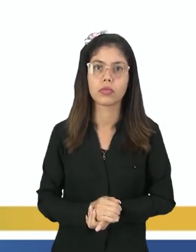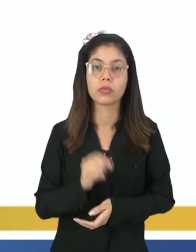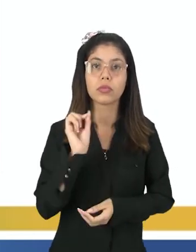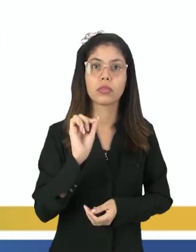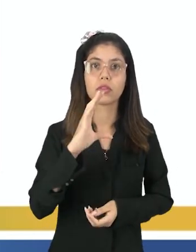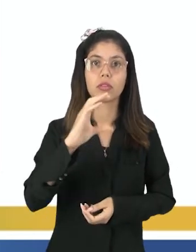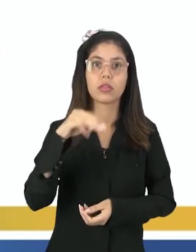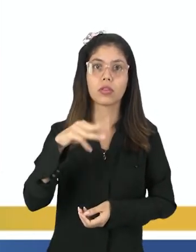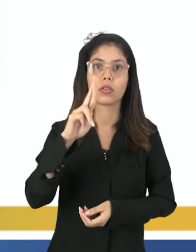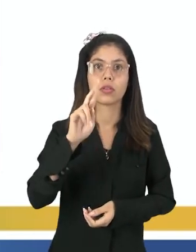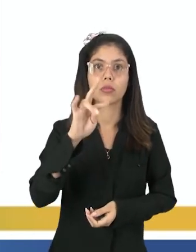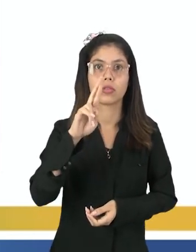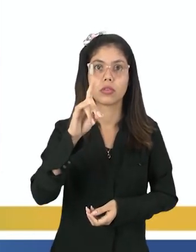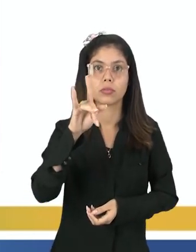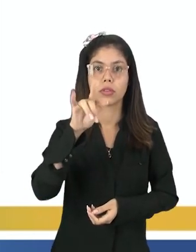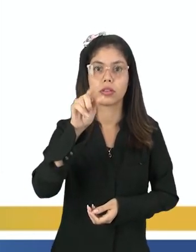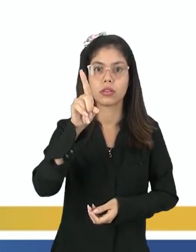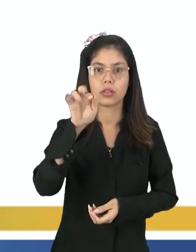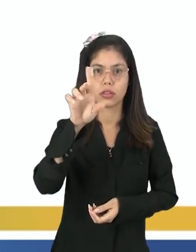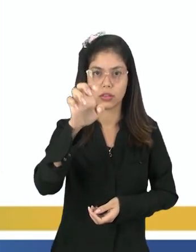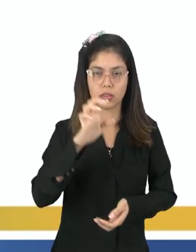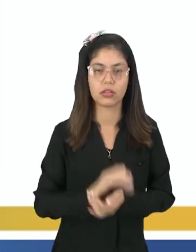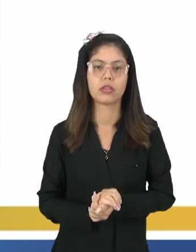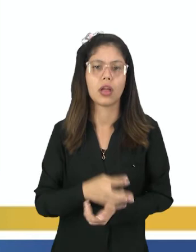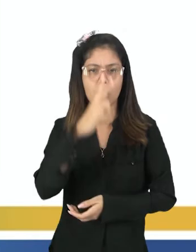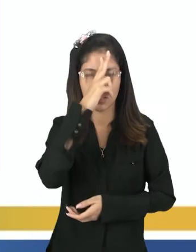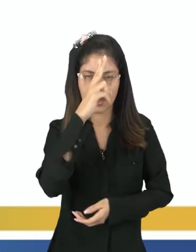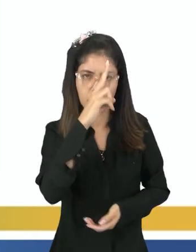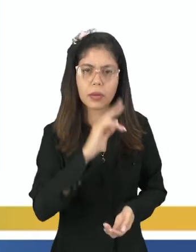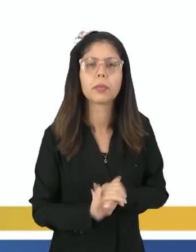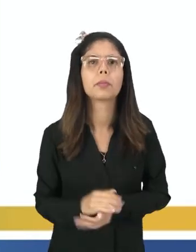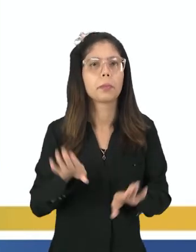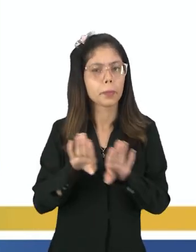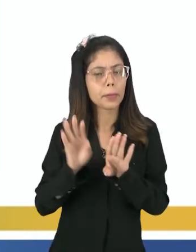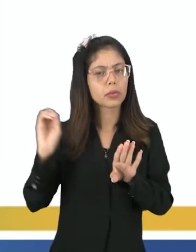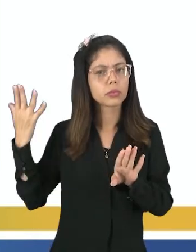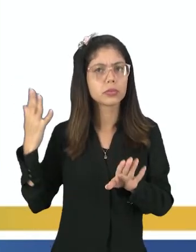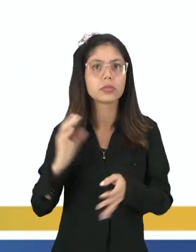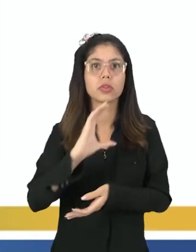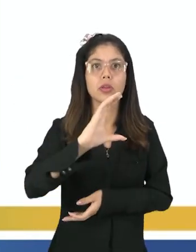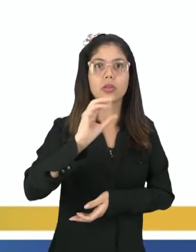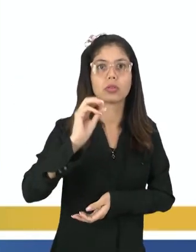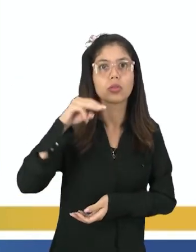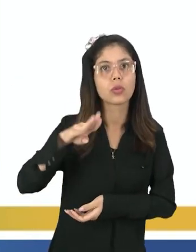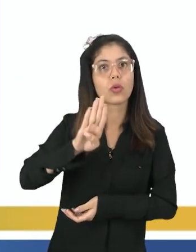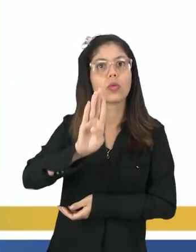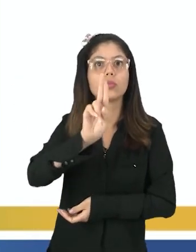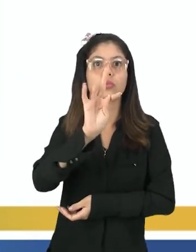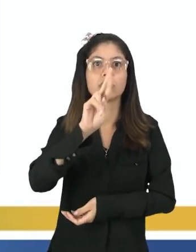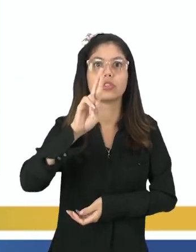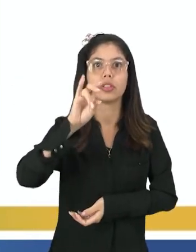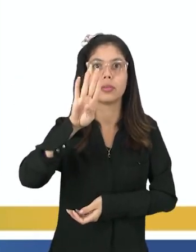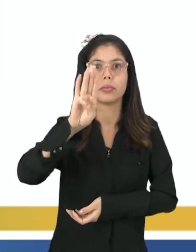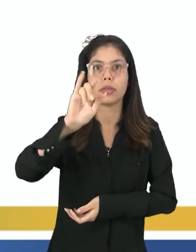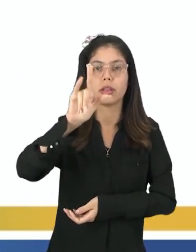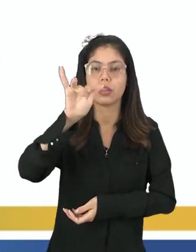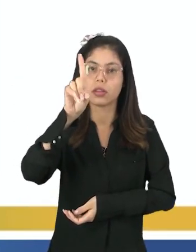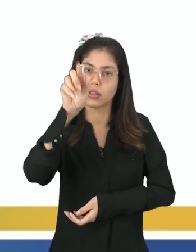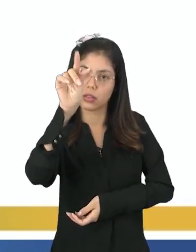ser o quê? A combustibilidade. Lembra que para que aconteça essa combustibilidade, eu